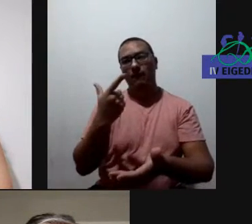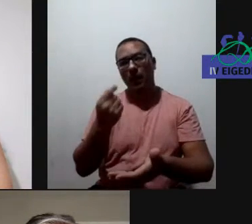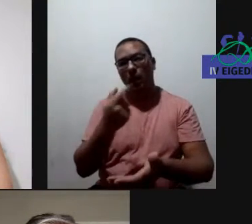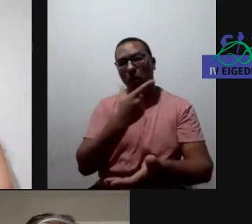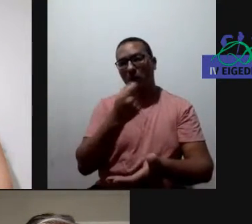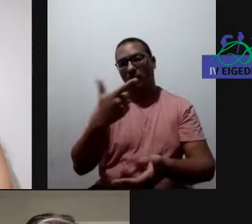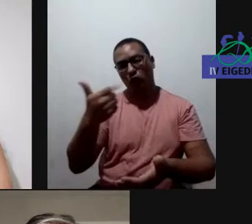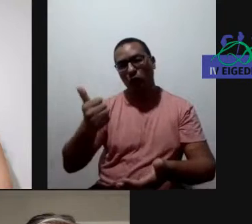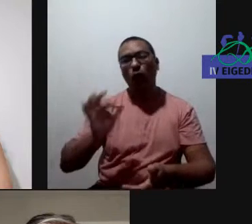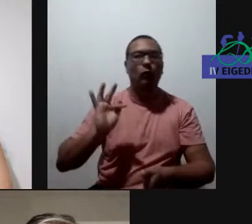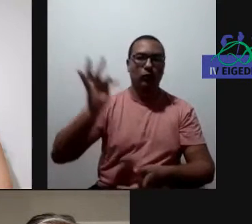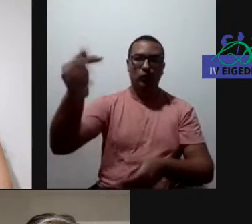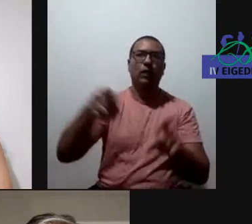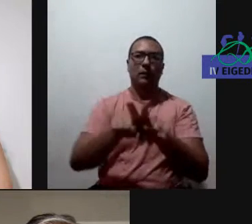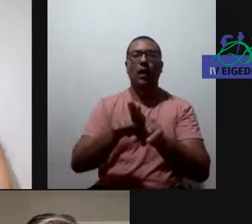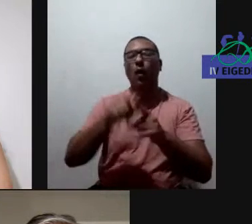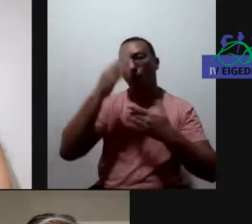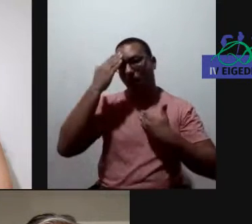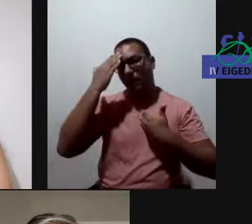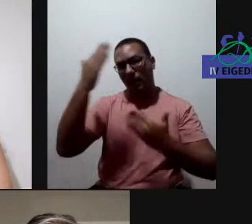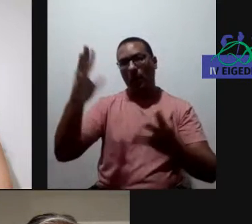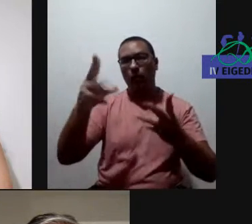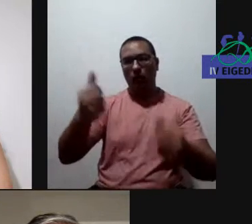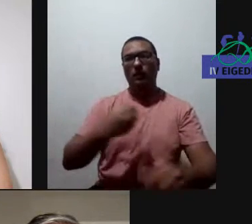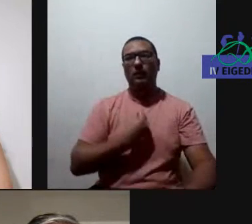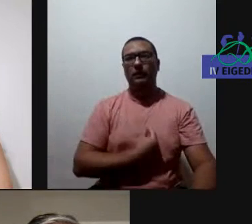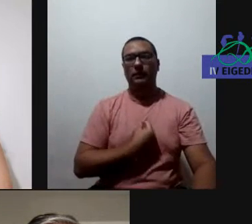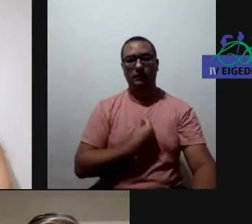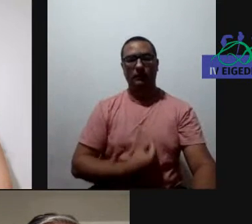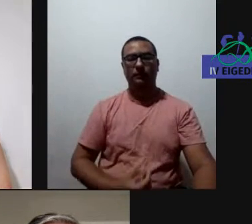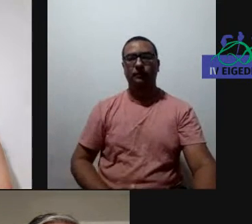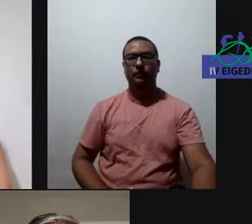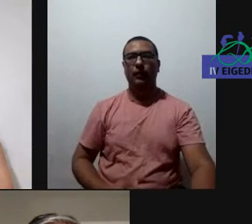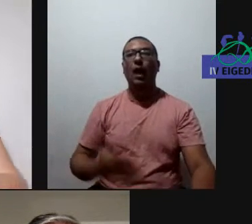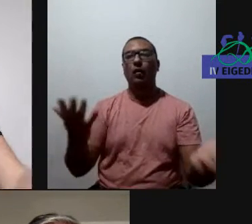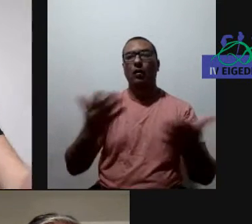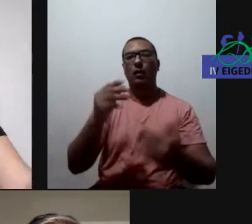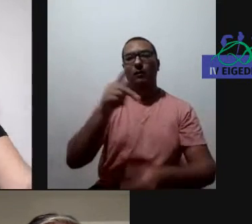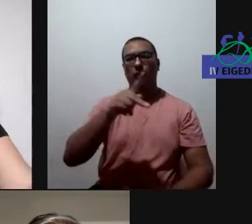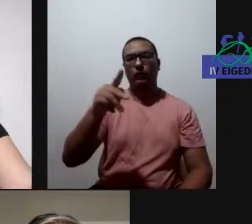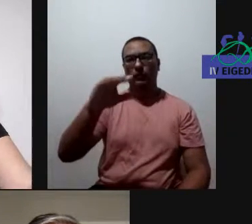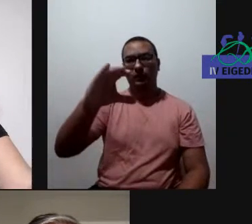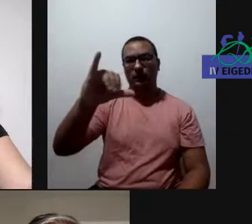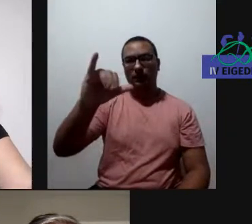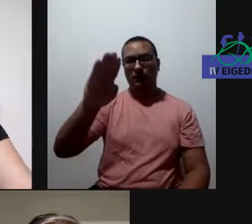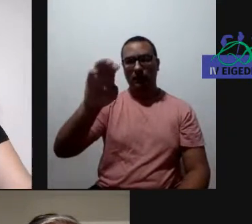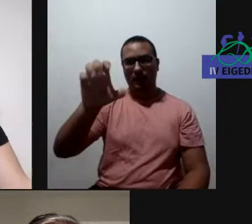anos. Muito obrigado, então, pela participação. Passo a palavra para a professora Sibeli.